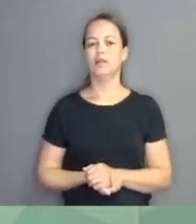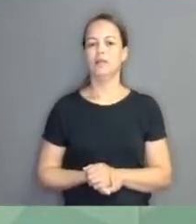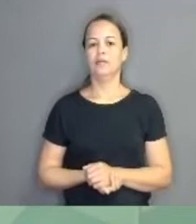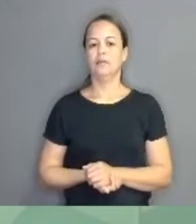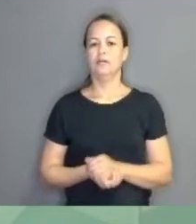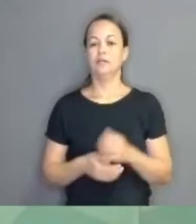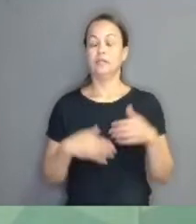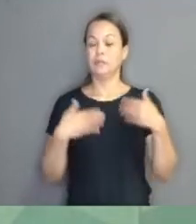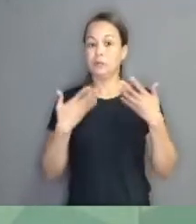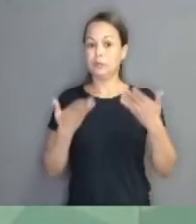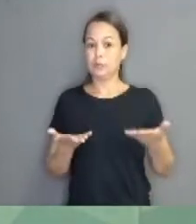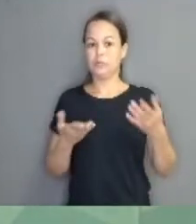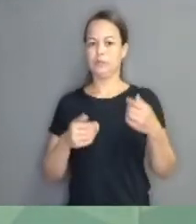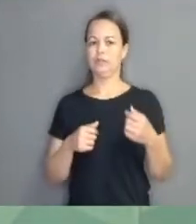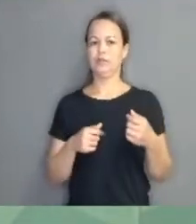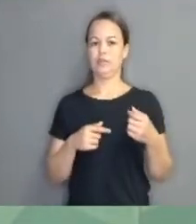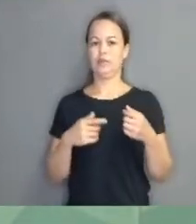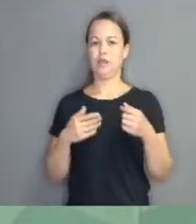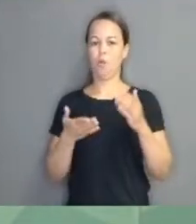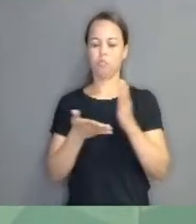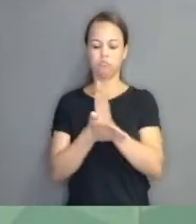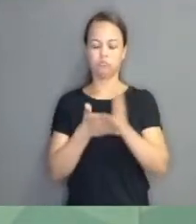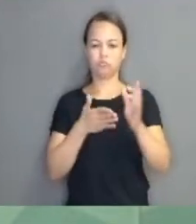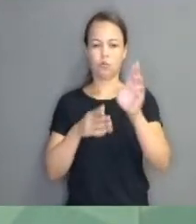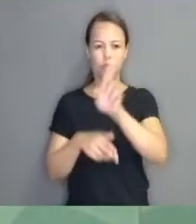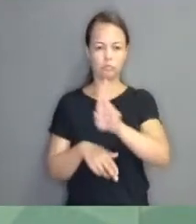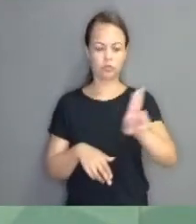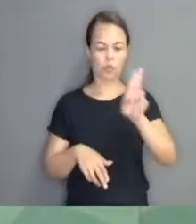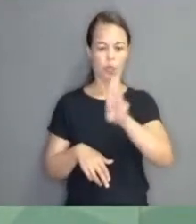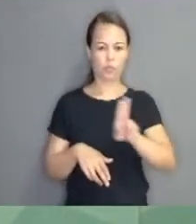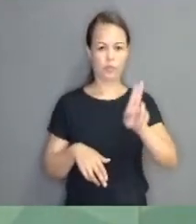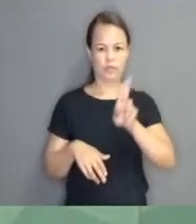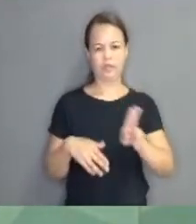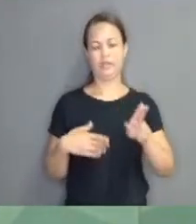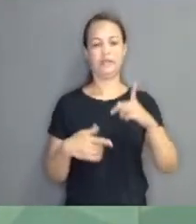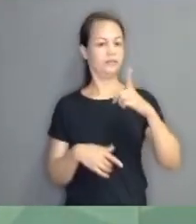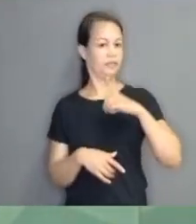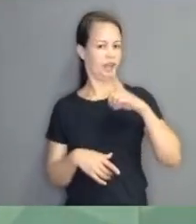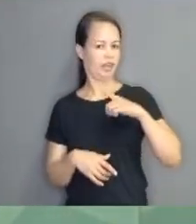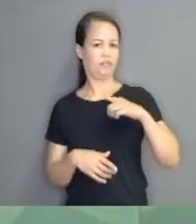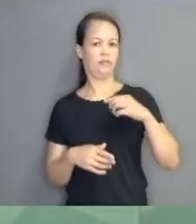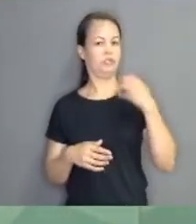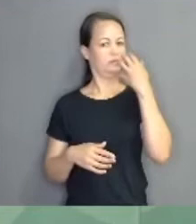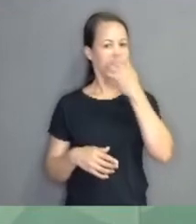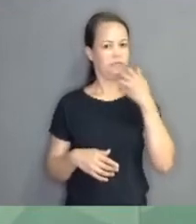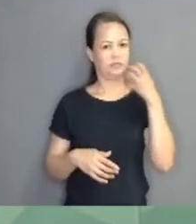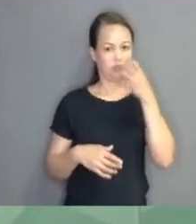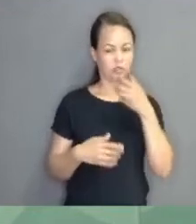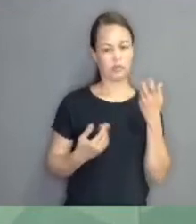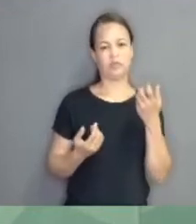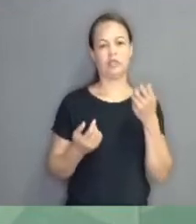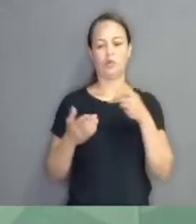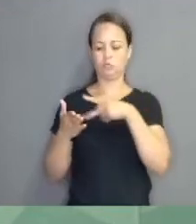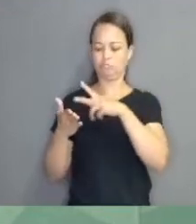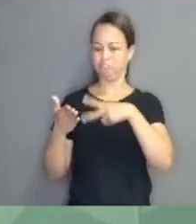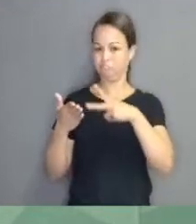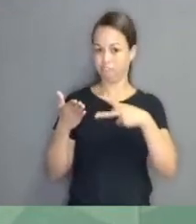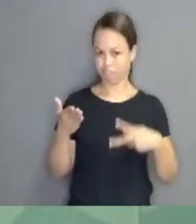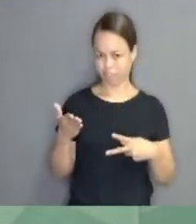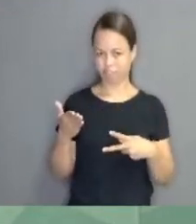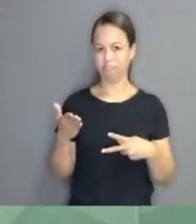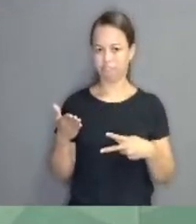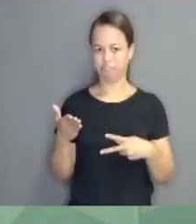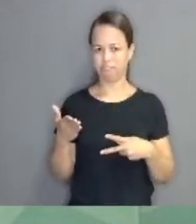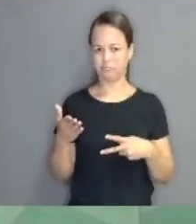né alguns nomes que nós encontramos lá na nossa cantiga Tá certo lá no nosso poema